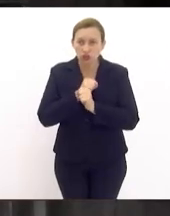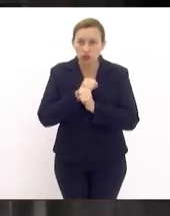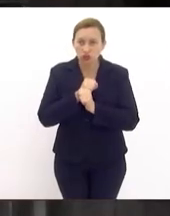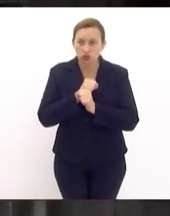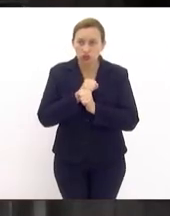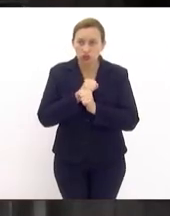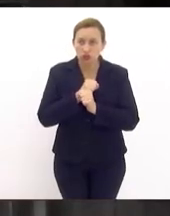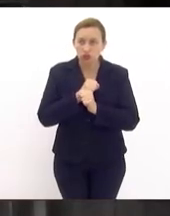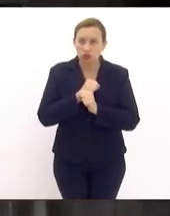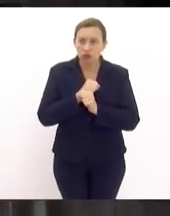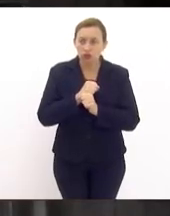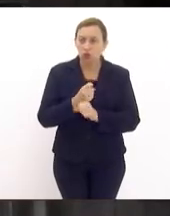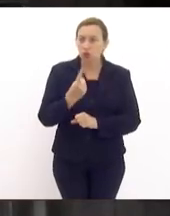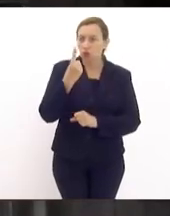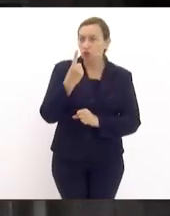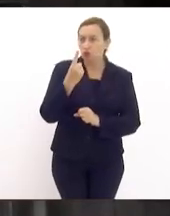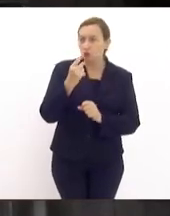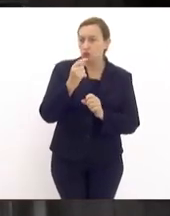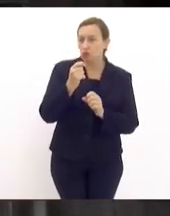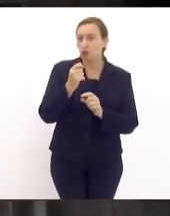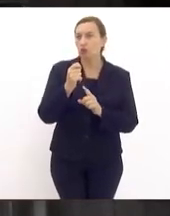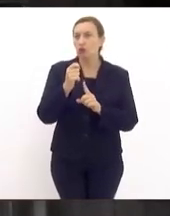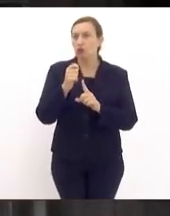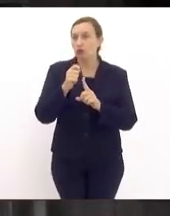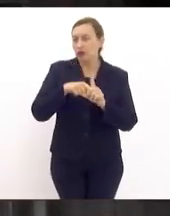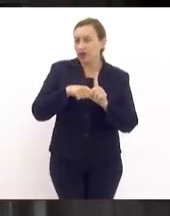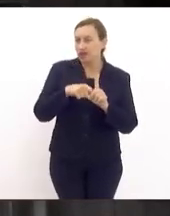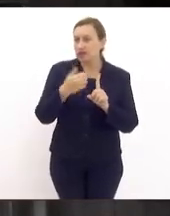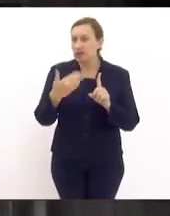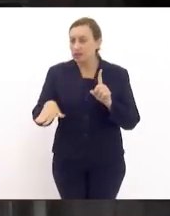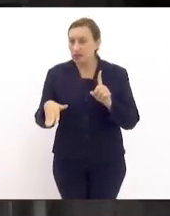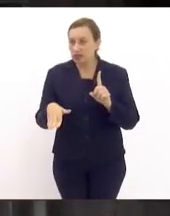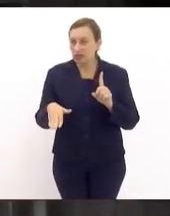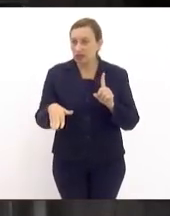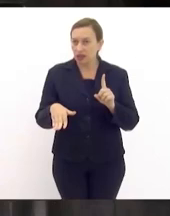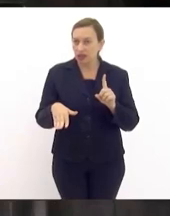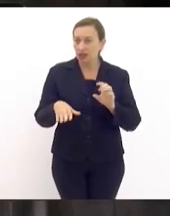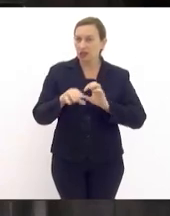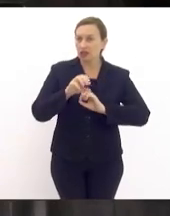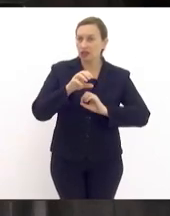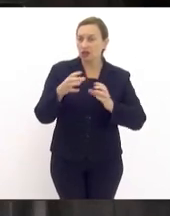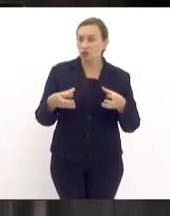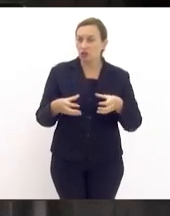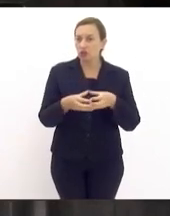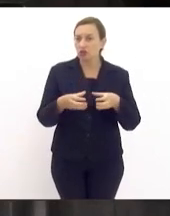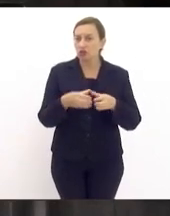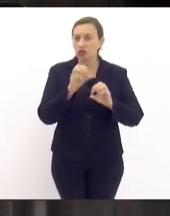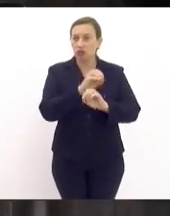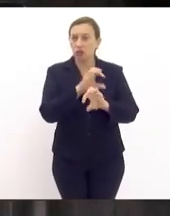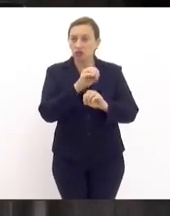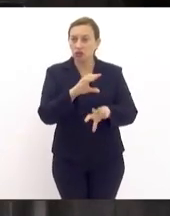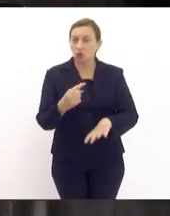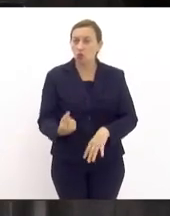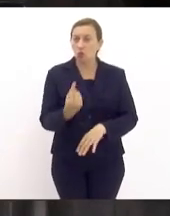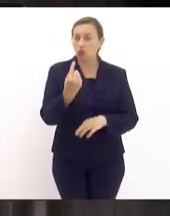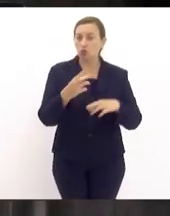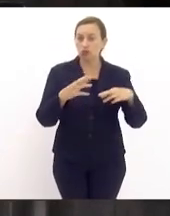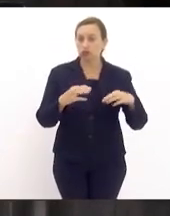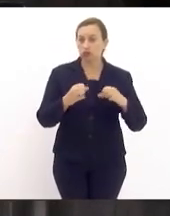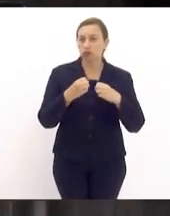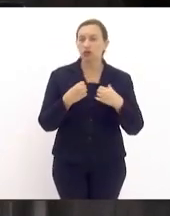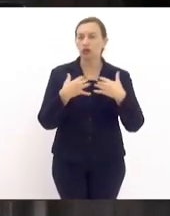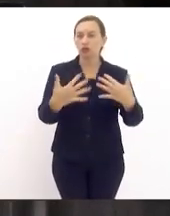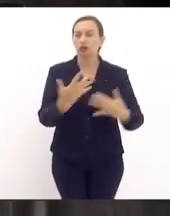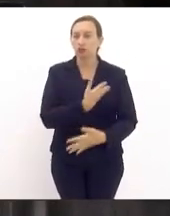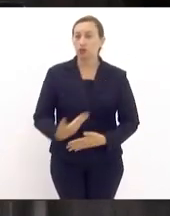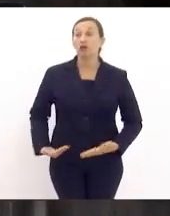estamos completando um mês e meio de mandato sem a Comissão de Educação realizar uma única audiência pública. Mas eu